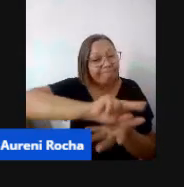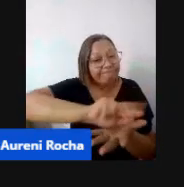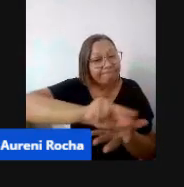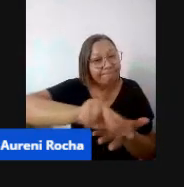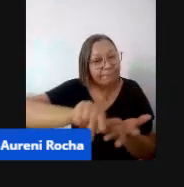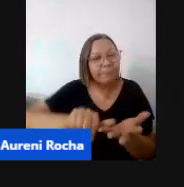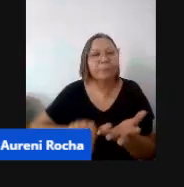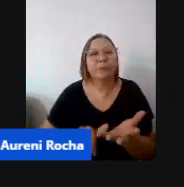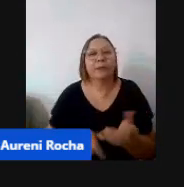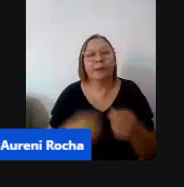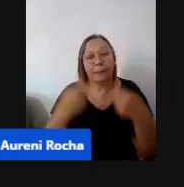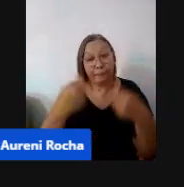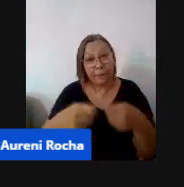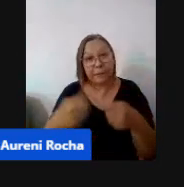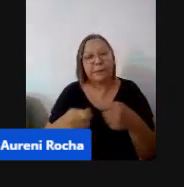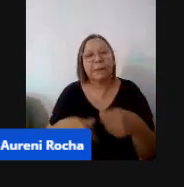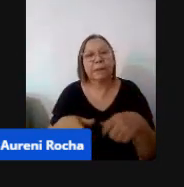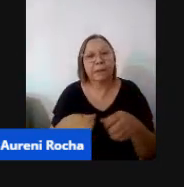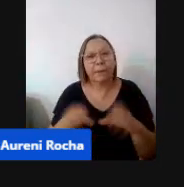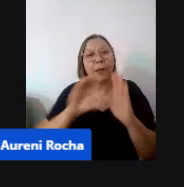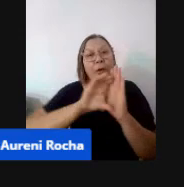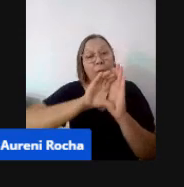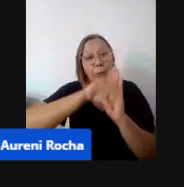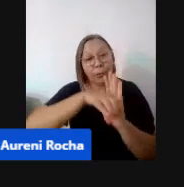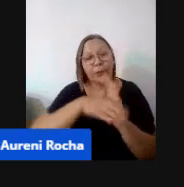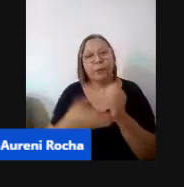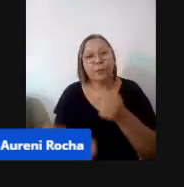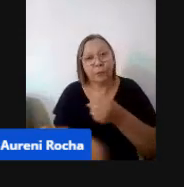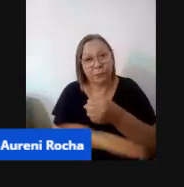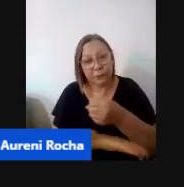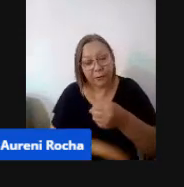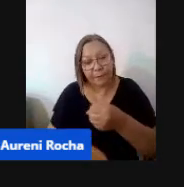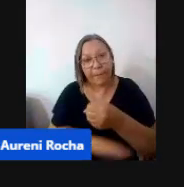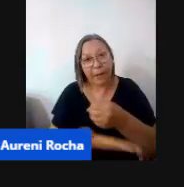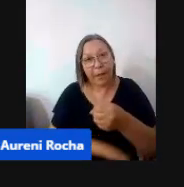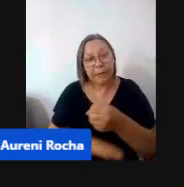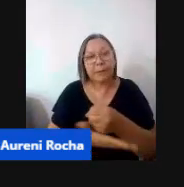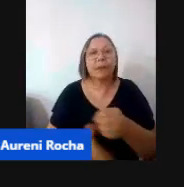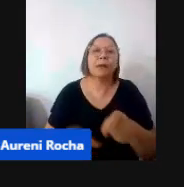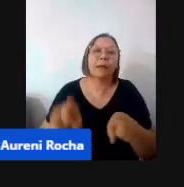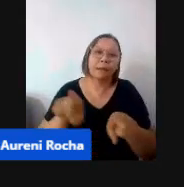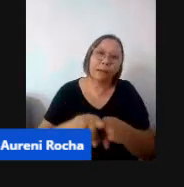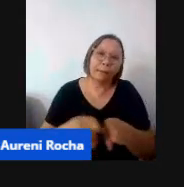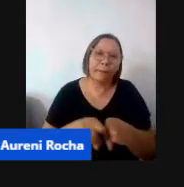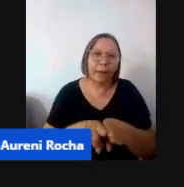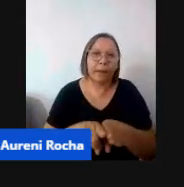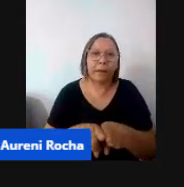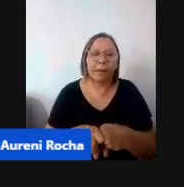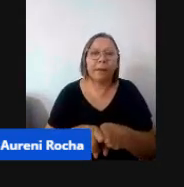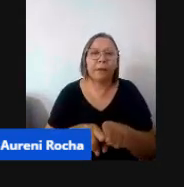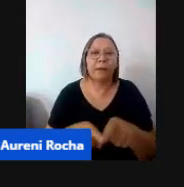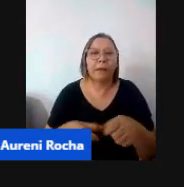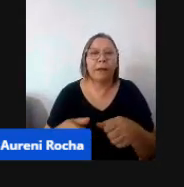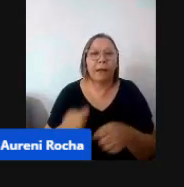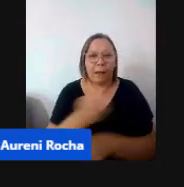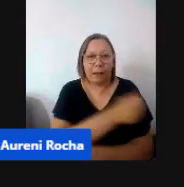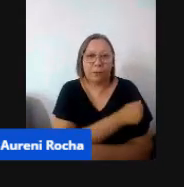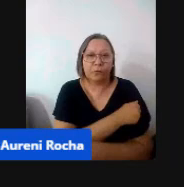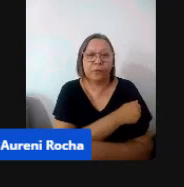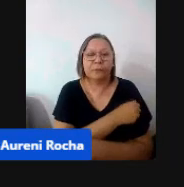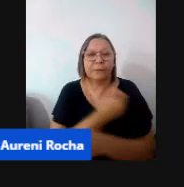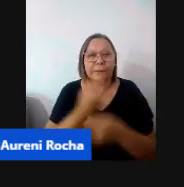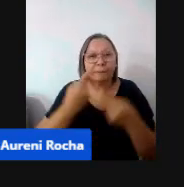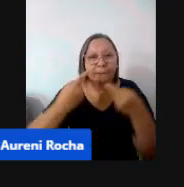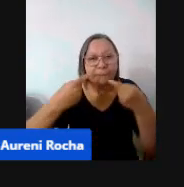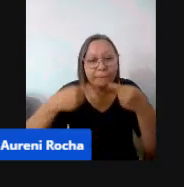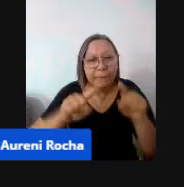base, mas também conteúdos que possam, de alguma maneira, desafiar alunos que desejam aprender um pouco mais.